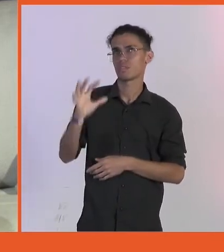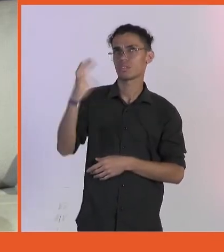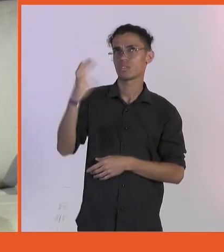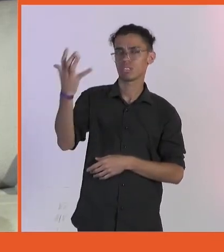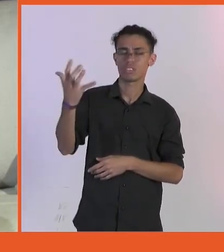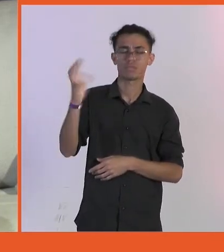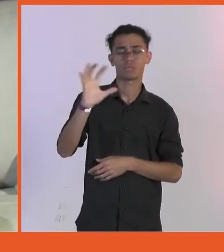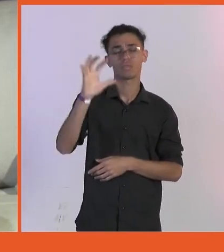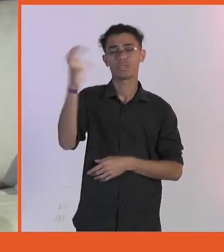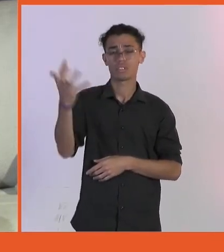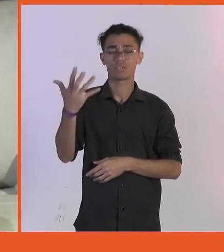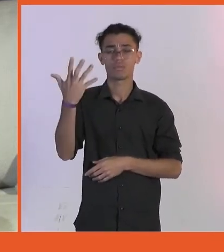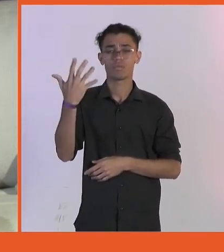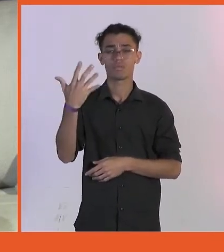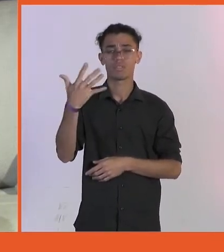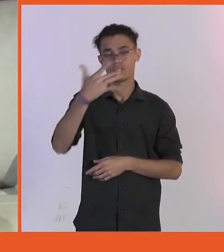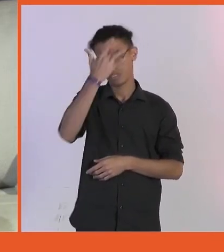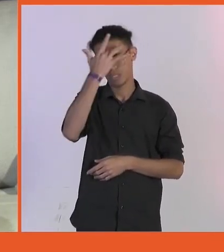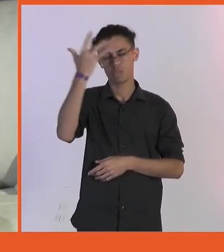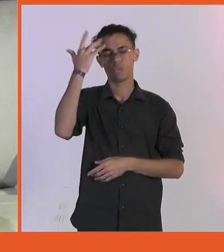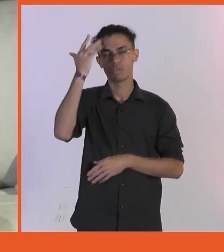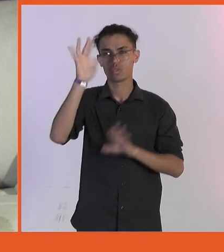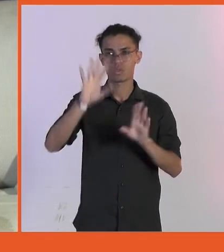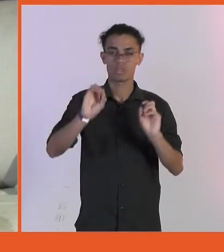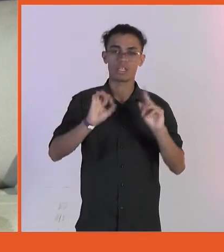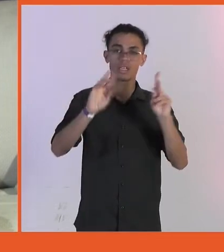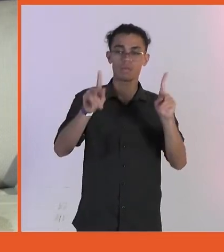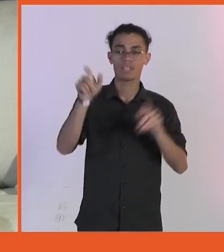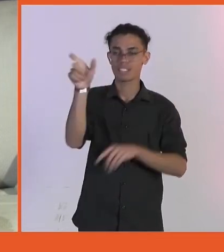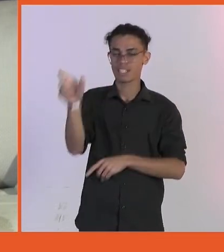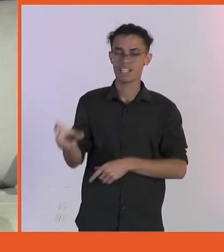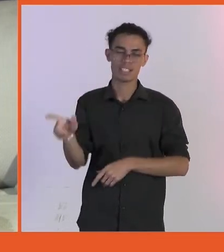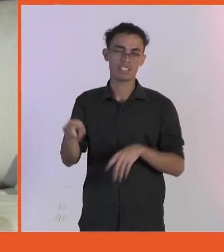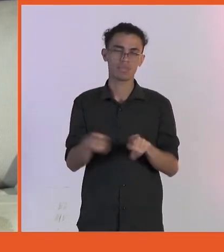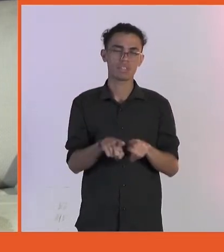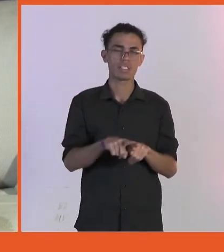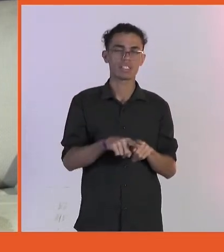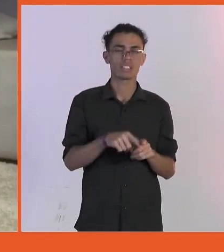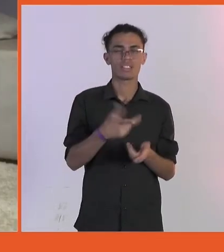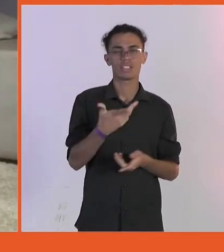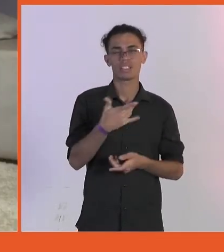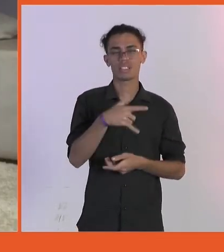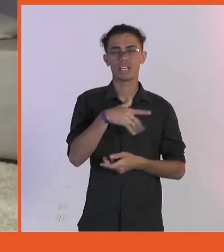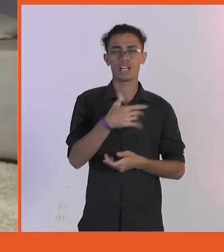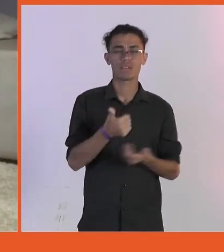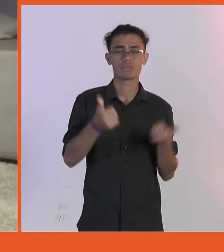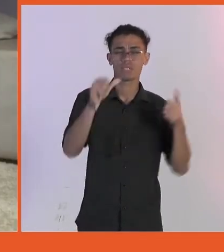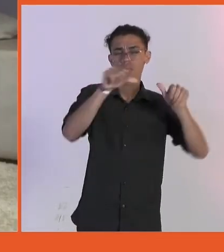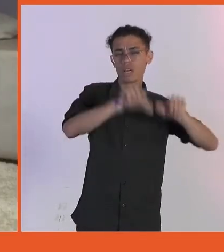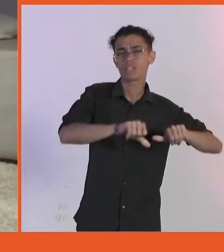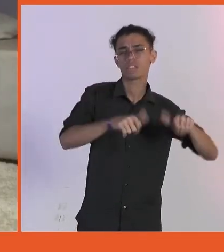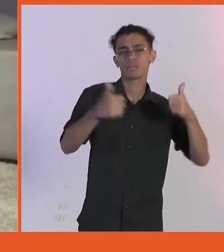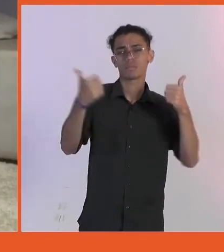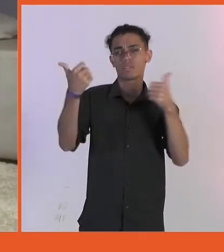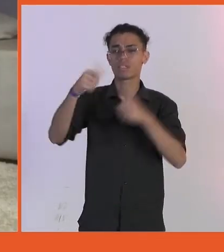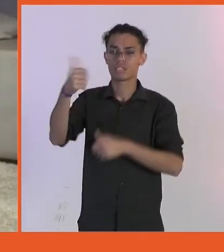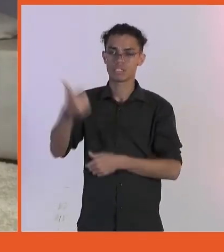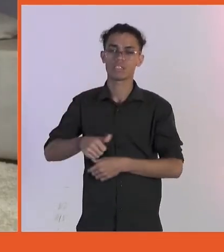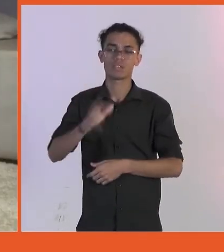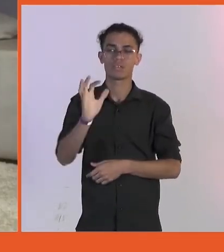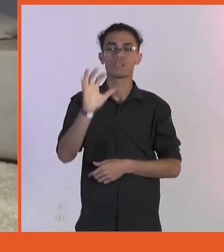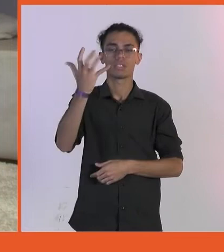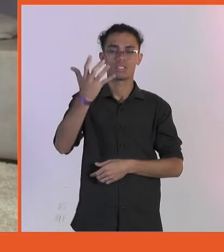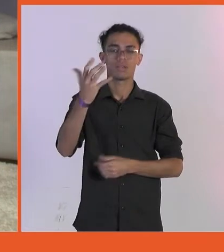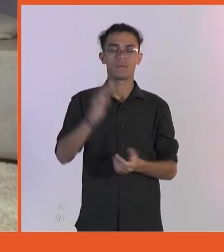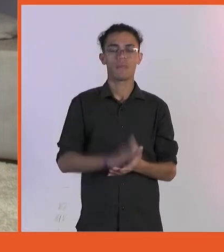eles, assim. Eu tô com a saúde mental bugada, mas, pô, os meninos também tão mal, sabe? De humanizar, né? E aí, eu acho que foi isso que aconteceu com a gente. Às